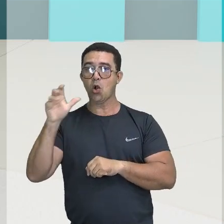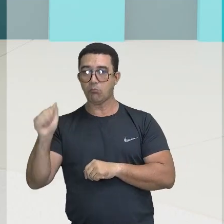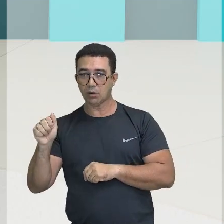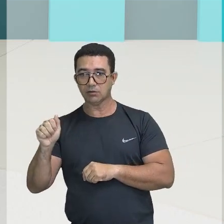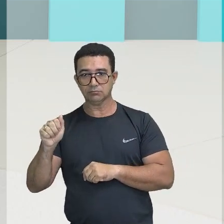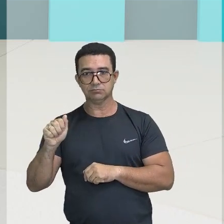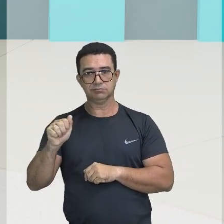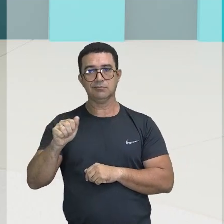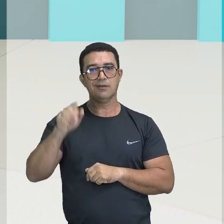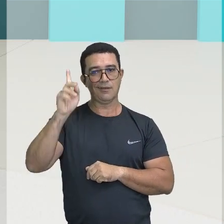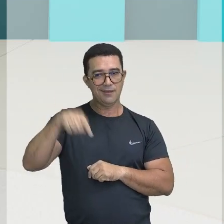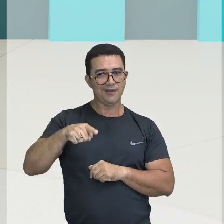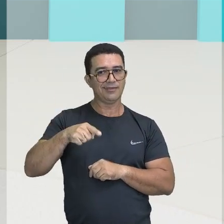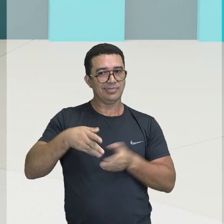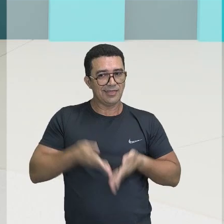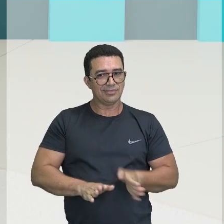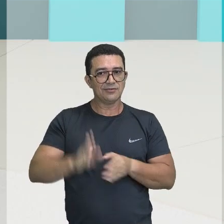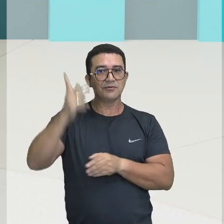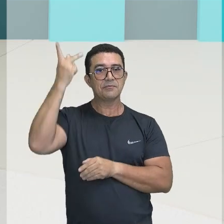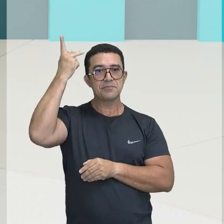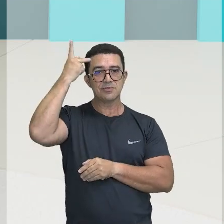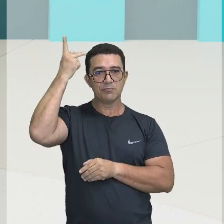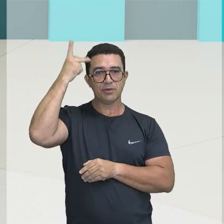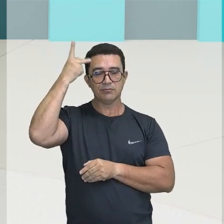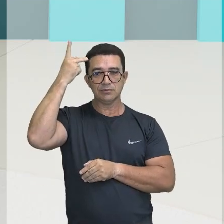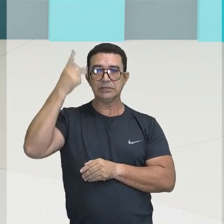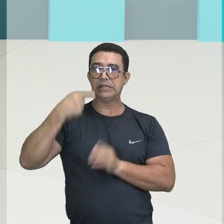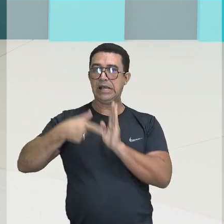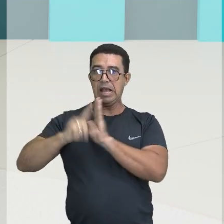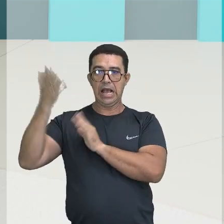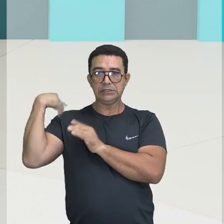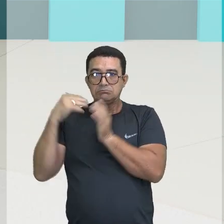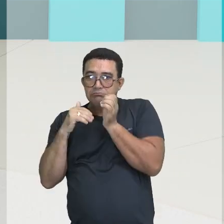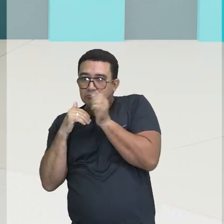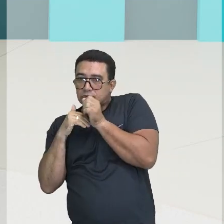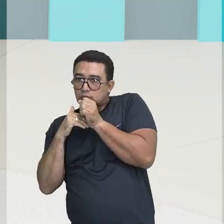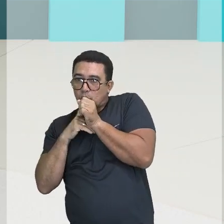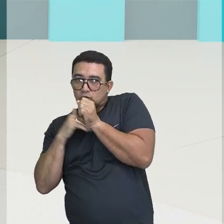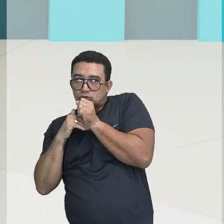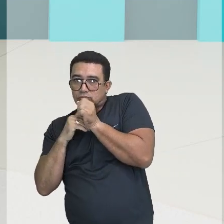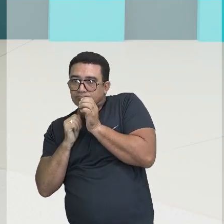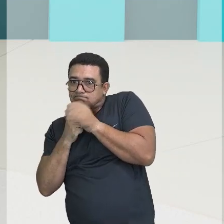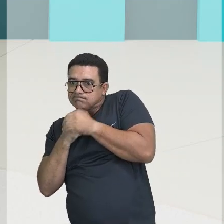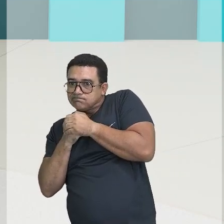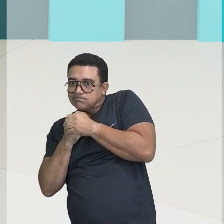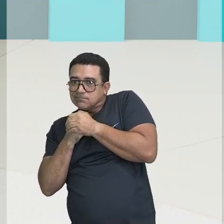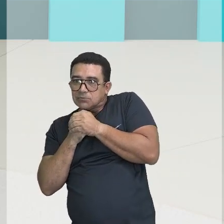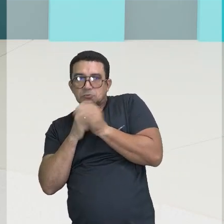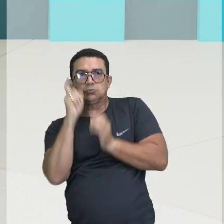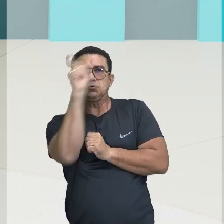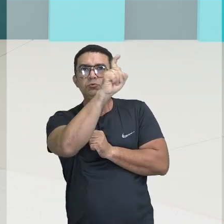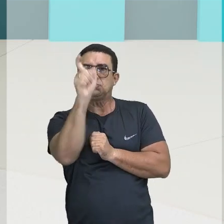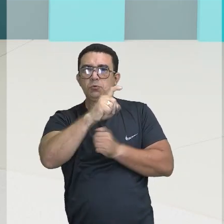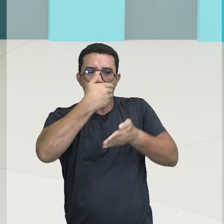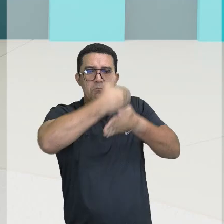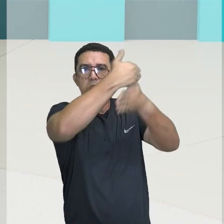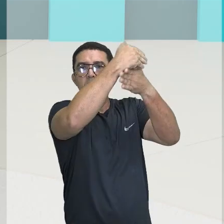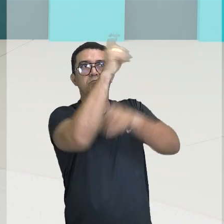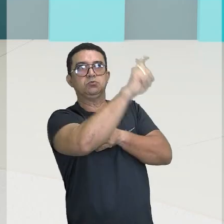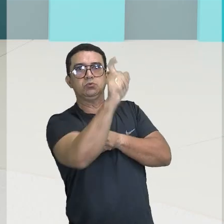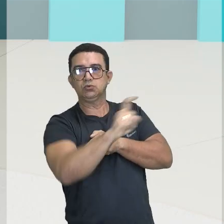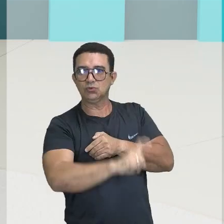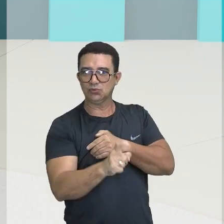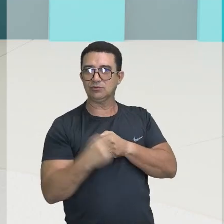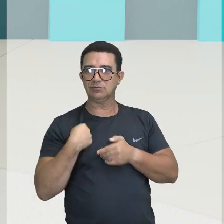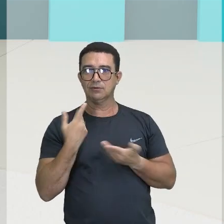e durante sua adolescência agia na clandestinidade quando realizava pichações nos muros da